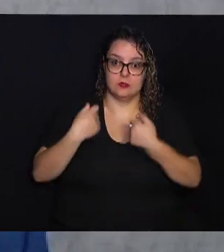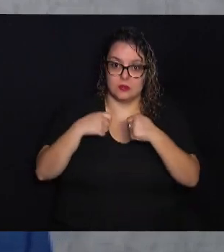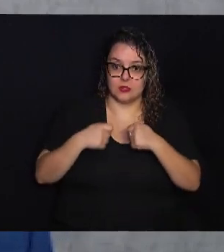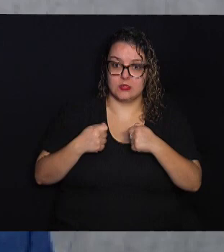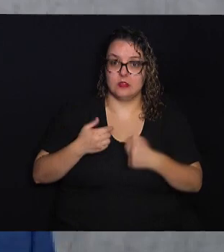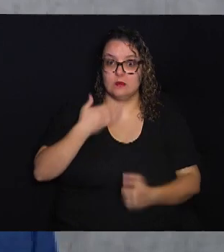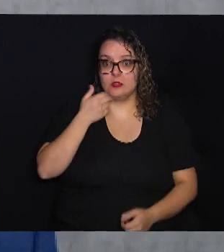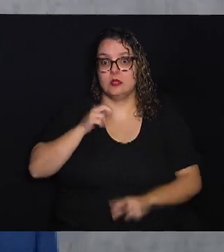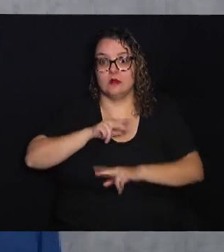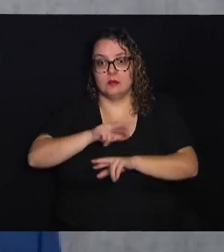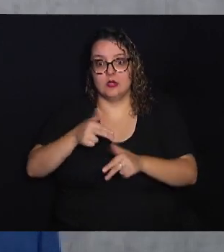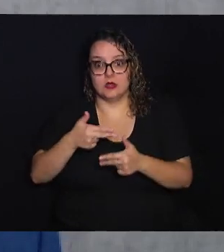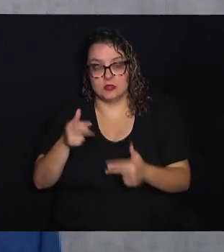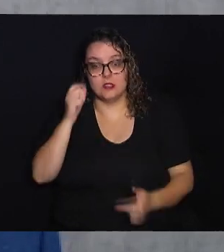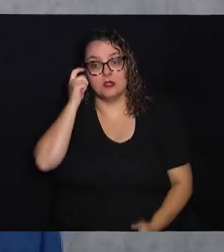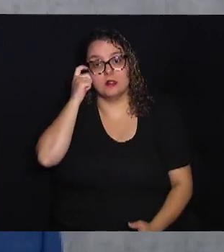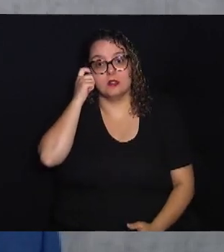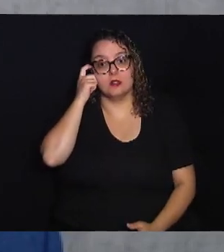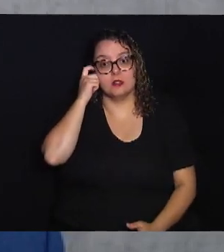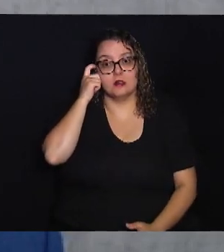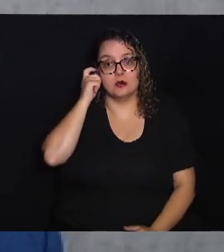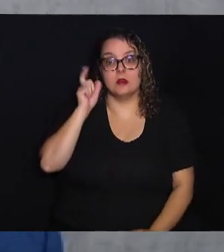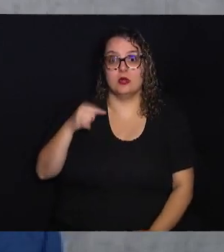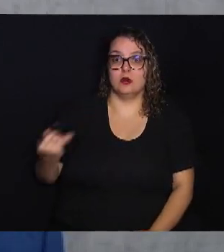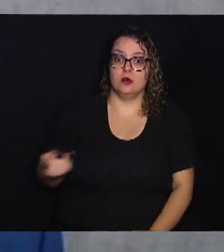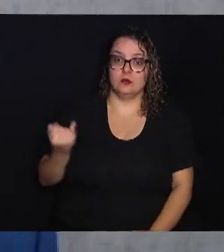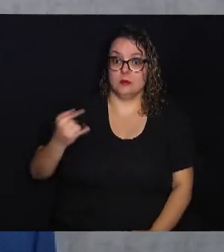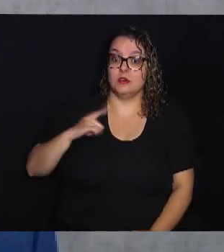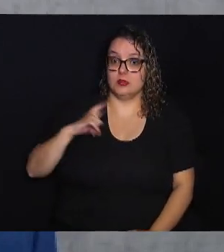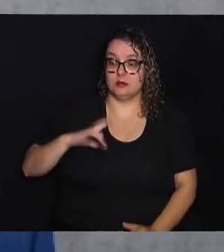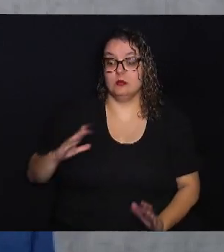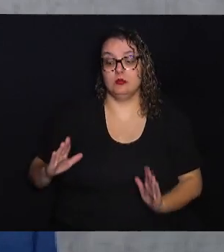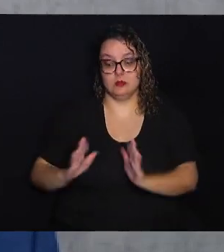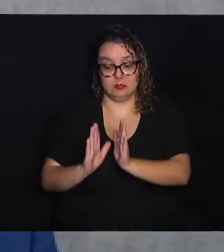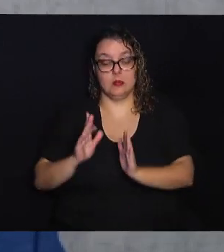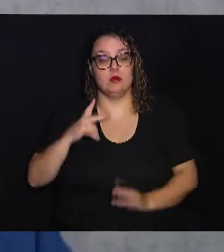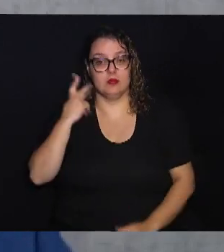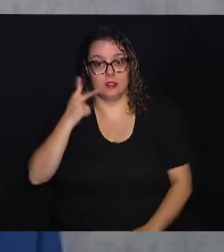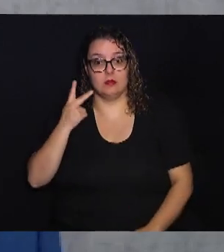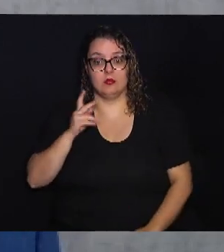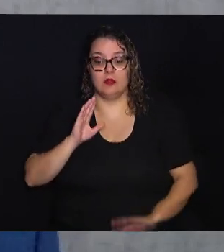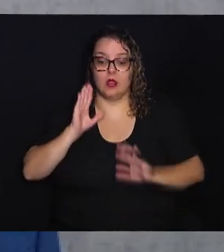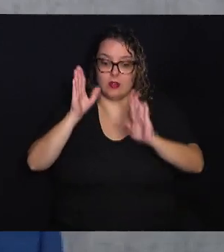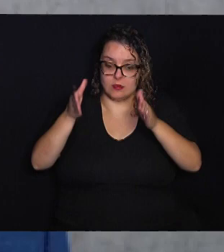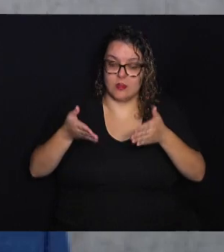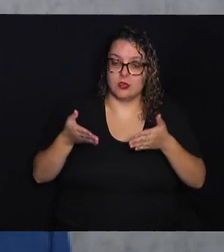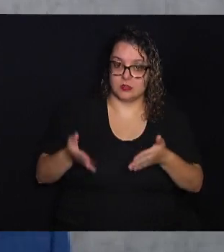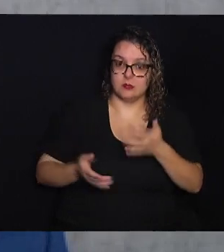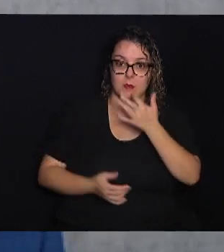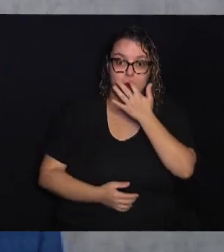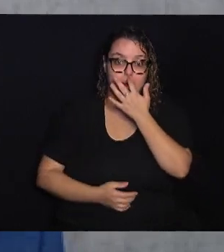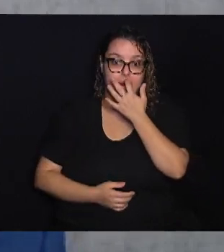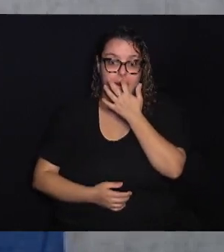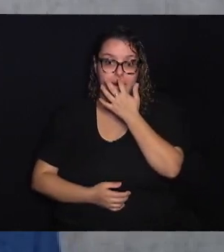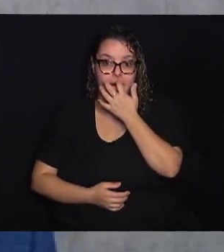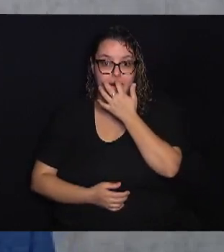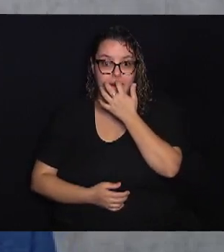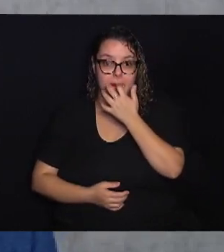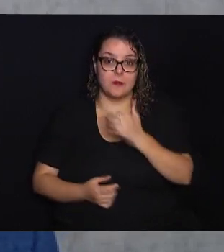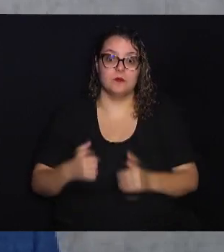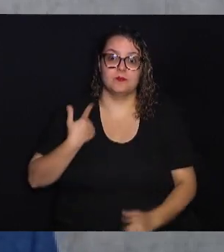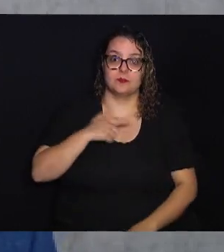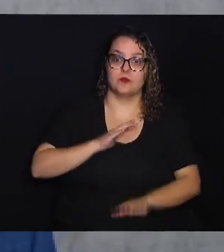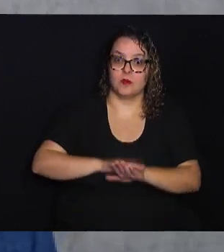por mais que a gente precise melhorar muitas coisas, é importante que a gente tenha até uma frente política voltada a